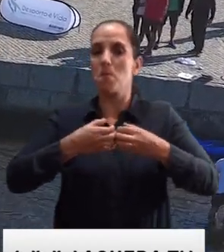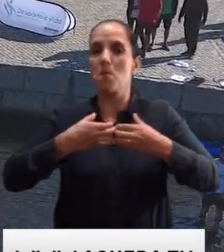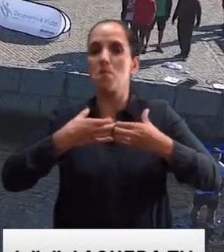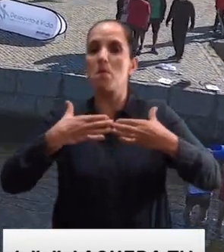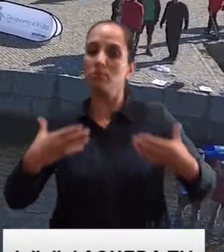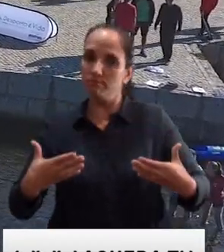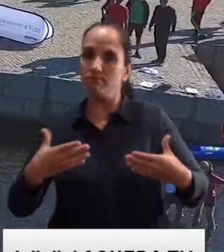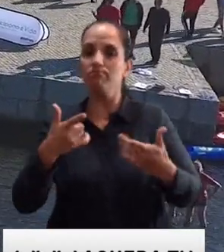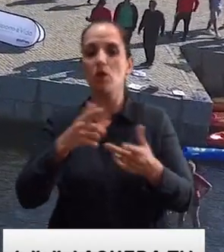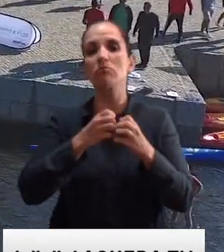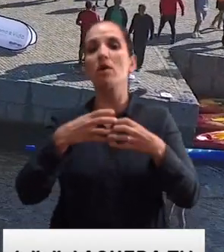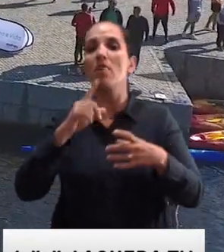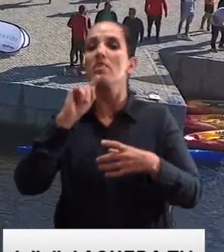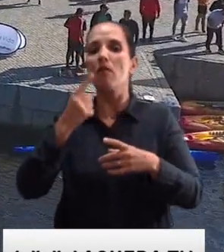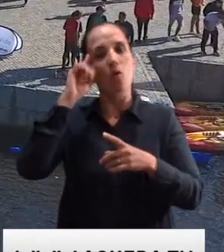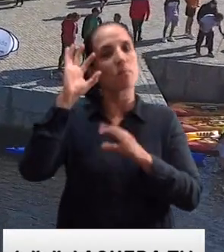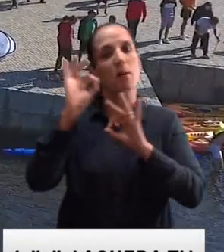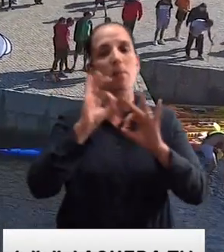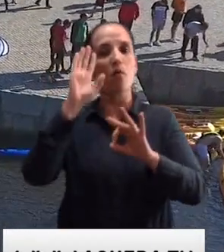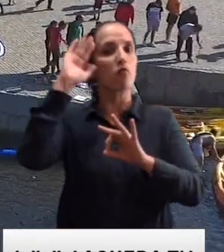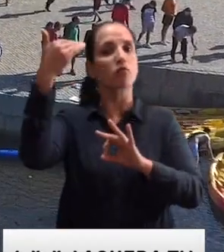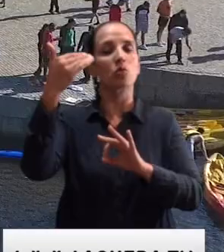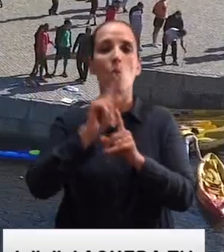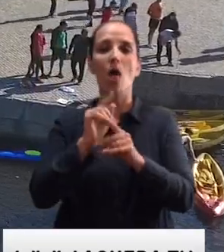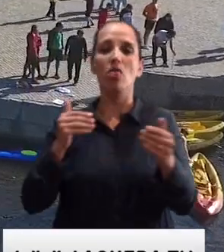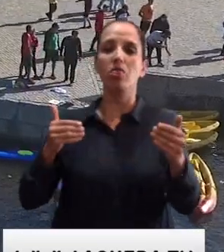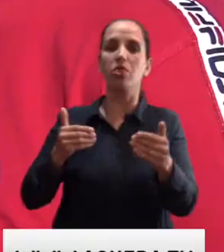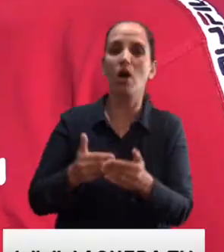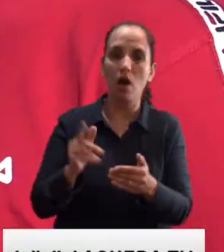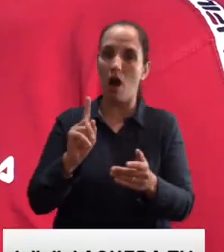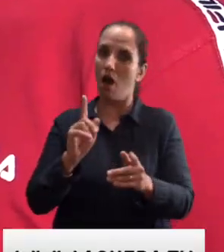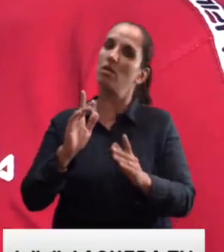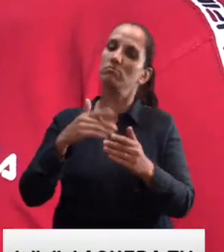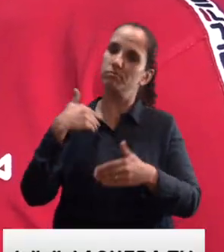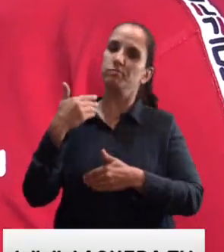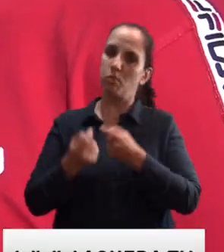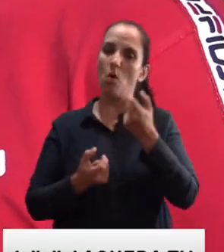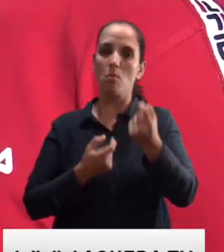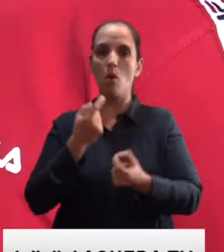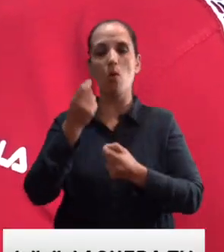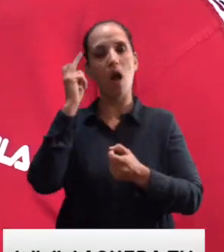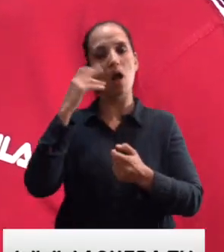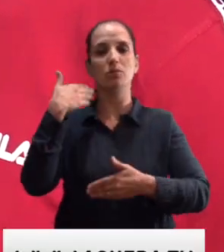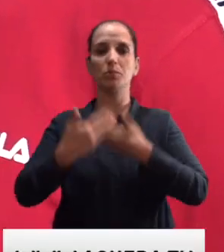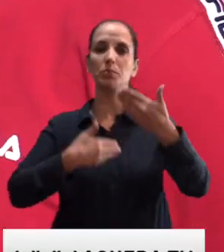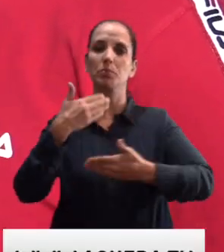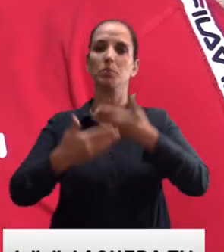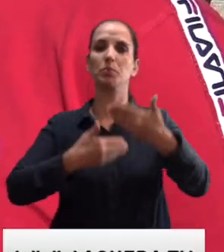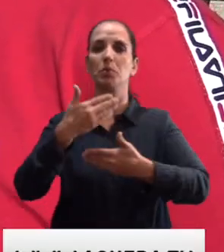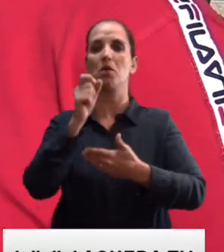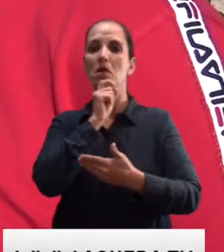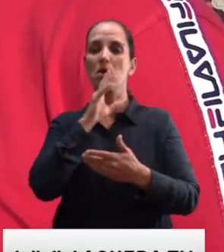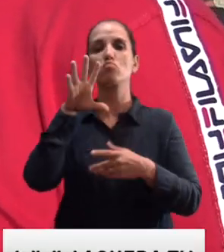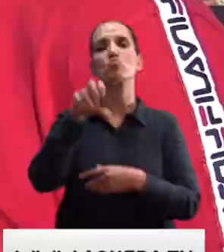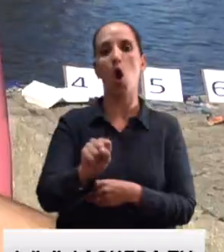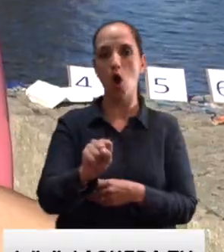crescer e acho que o crescimento tem que ser sustentadamente, não é chegar, ver e vencer. Isto, com os anos, nós vamos